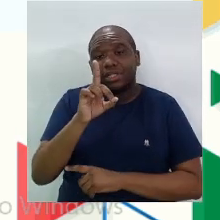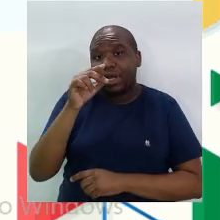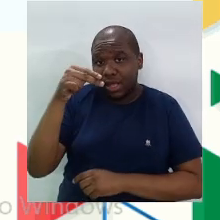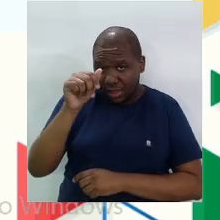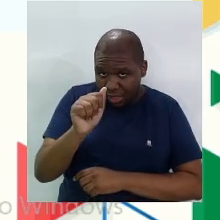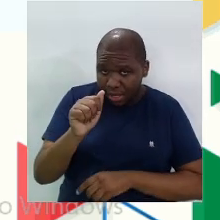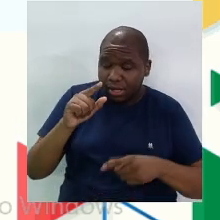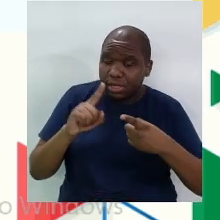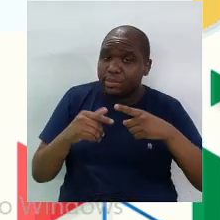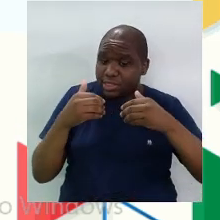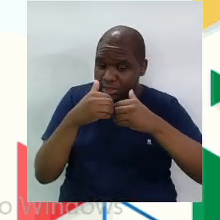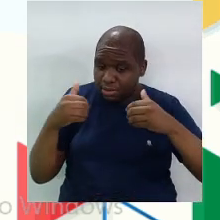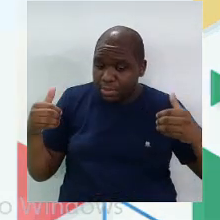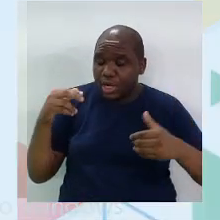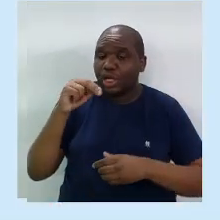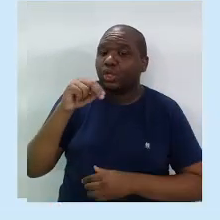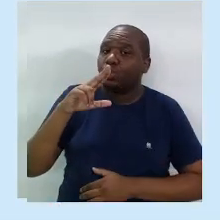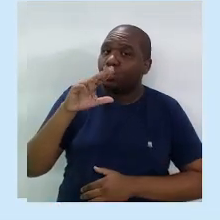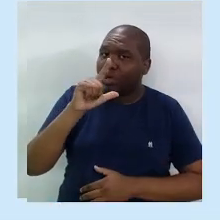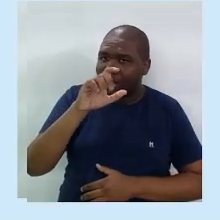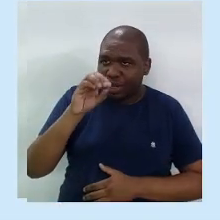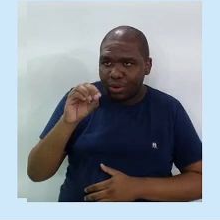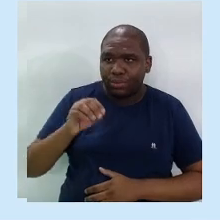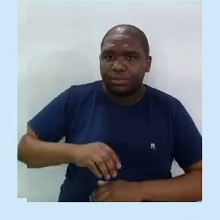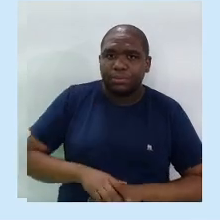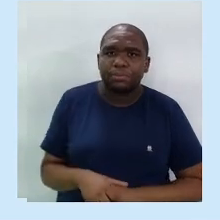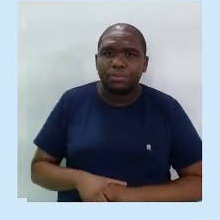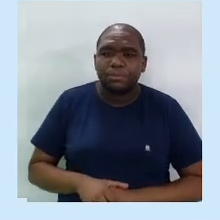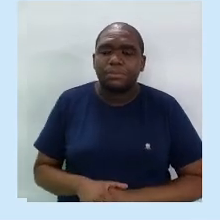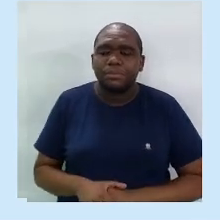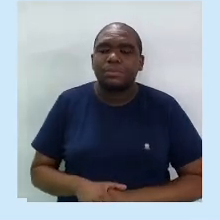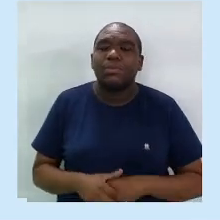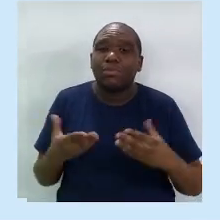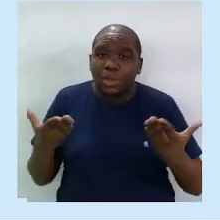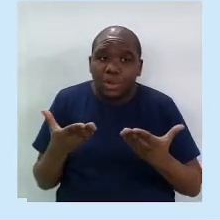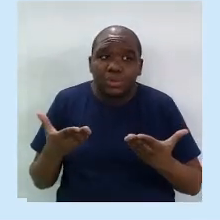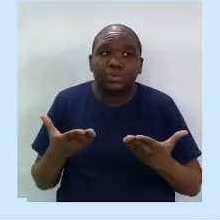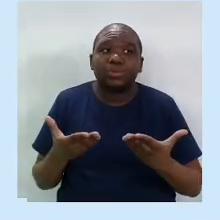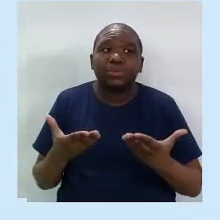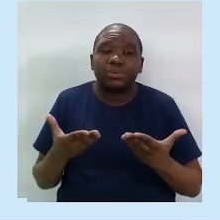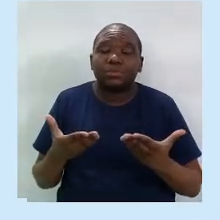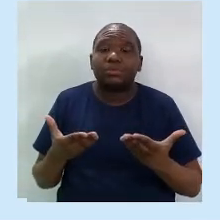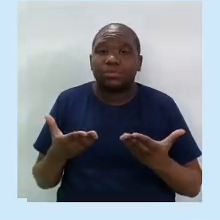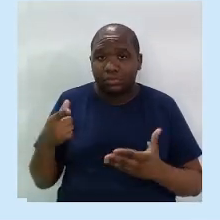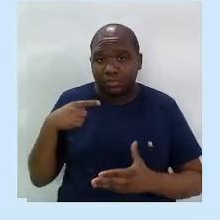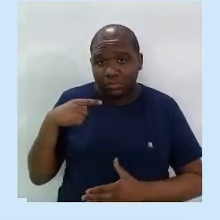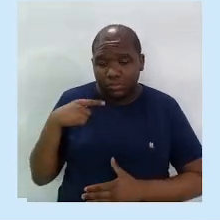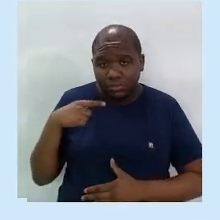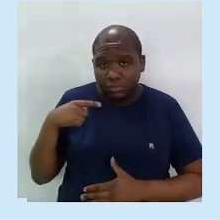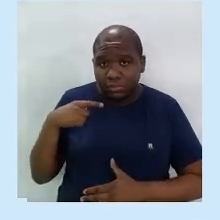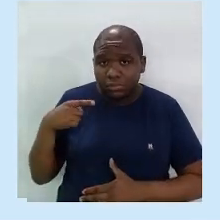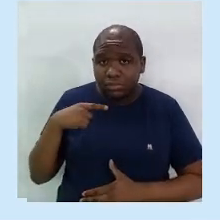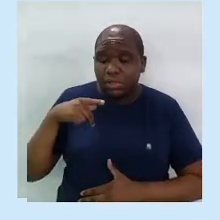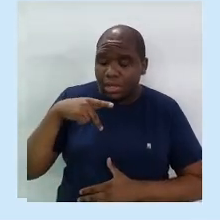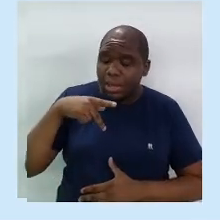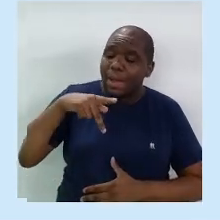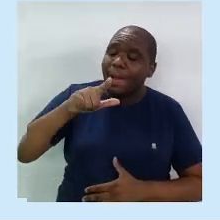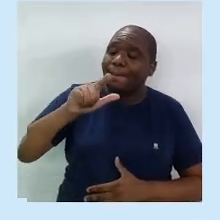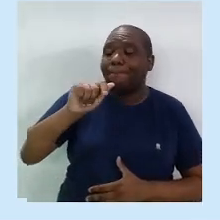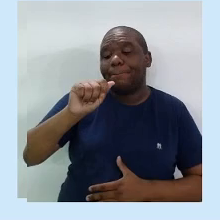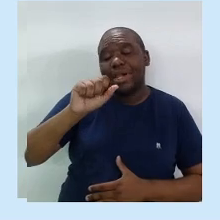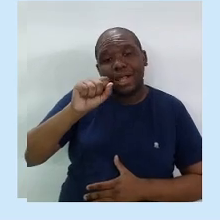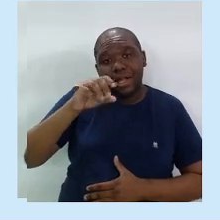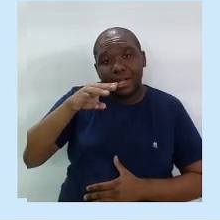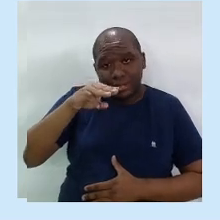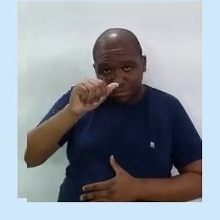DNA e separar o núcleo do resto da célula. E agora a gente vai para a membrana de plasma, ou que a gente chama